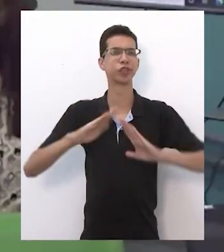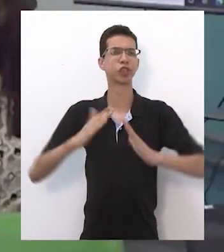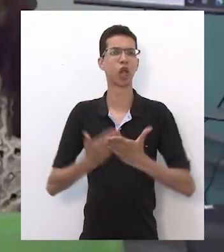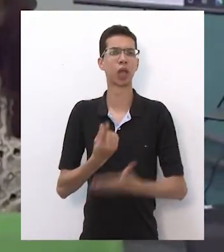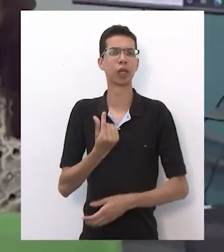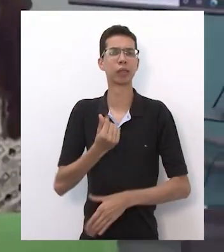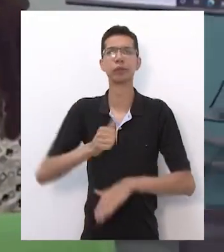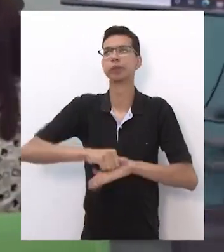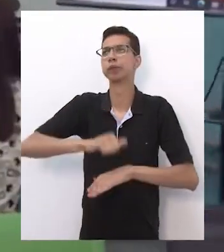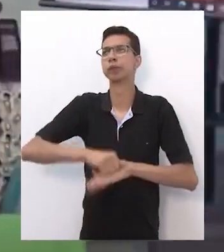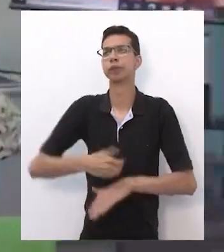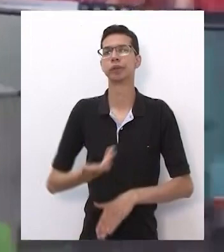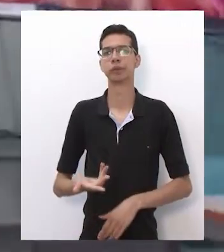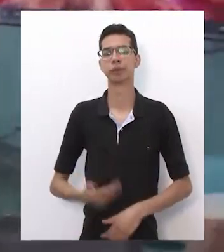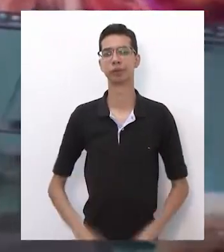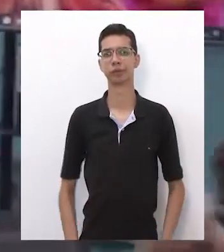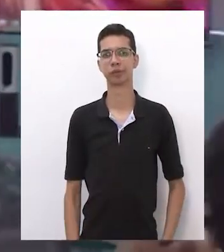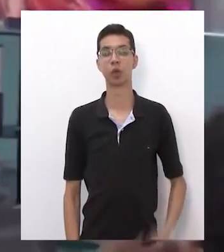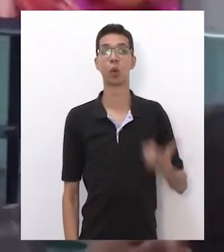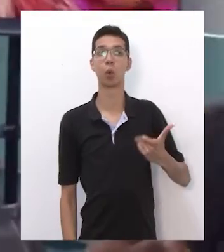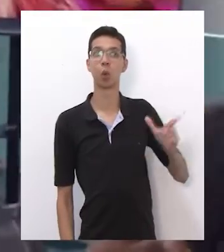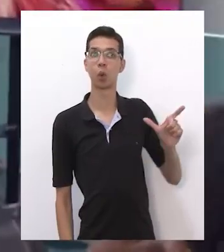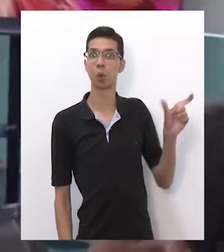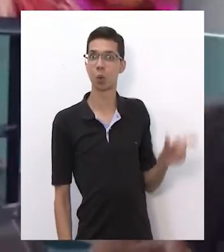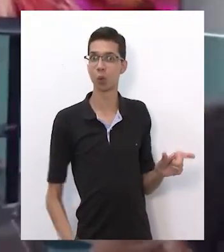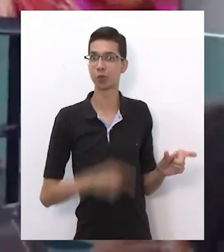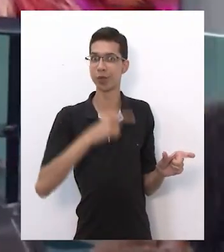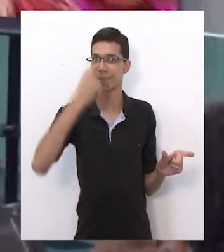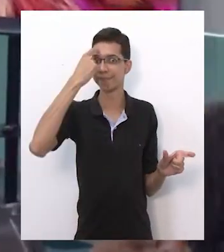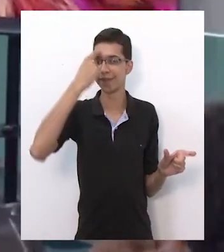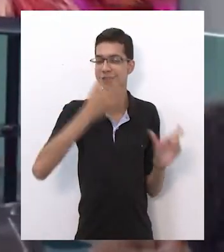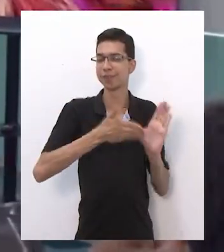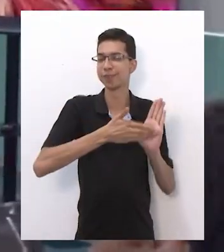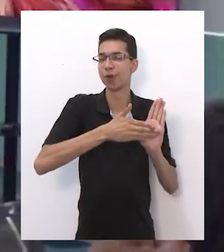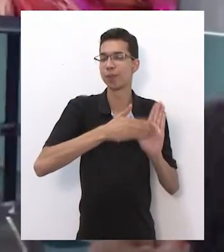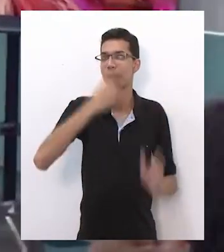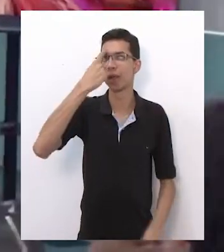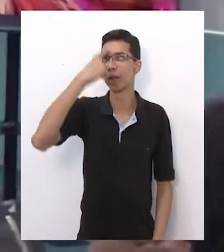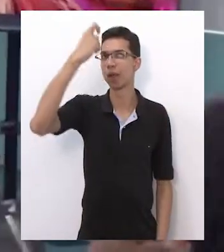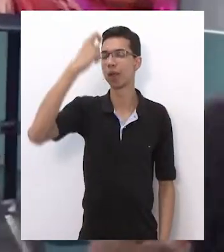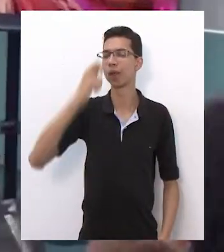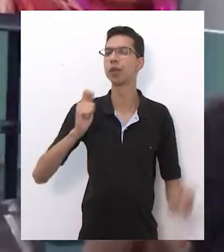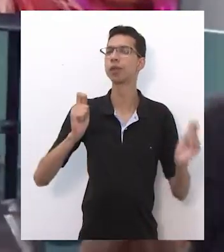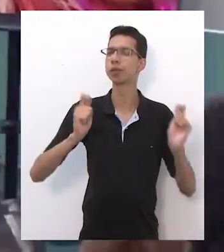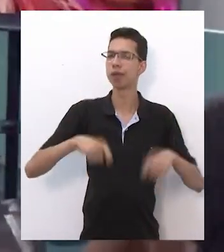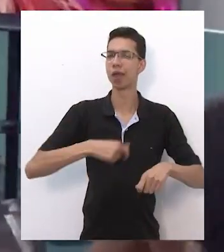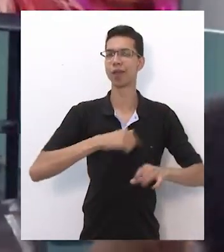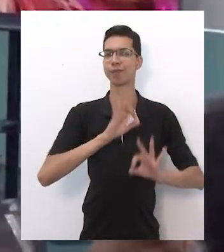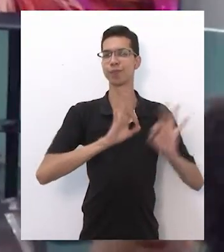outro pode propor, bom, mas eu podia fazer com os estudantes um projeto de programação.